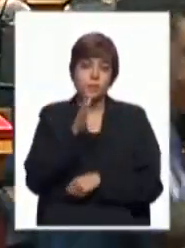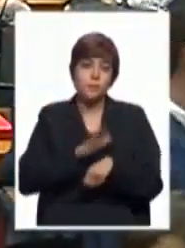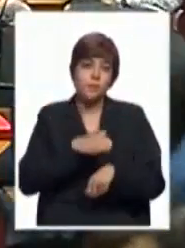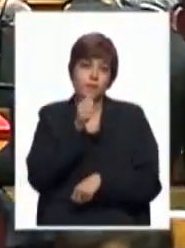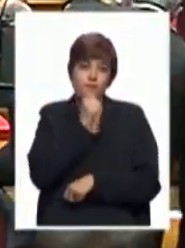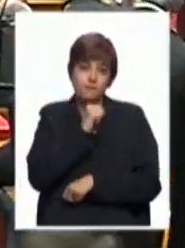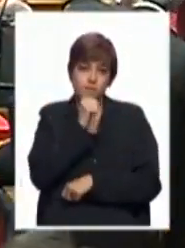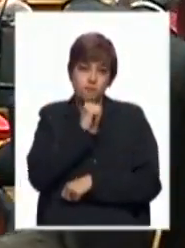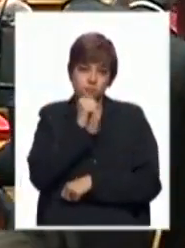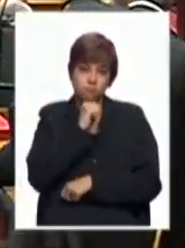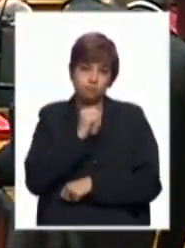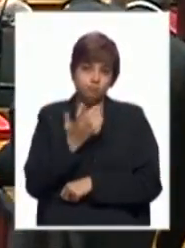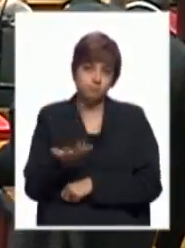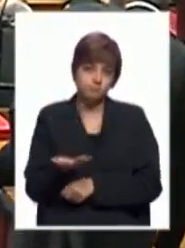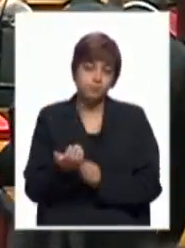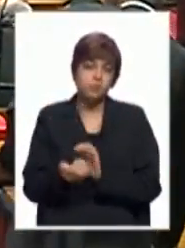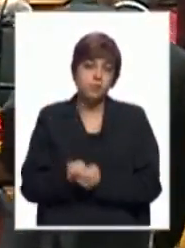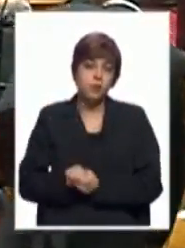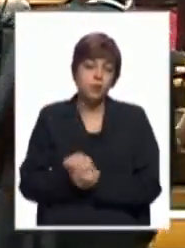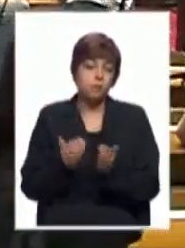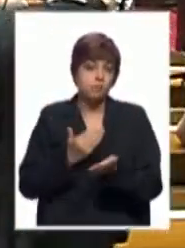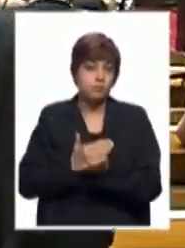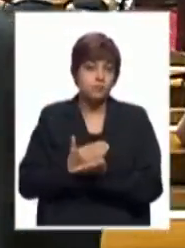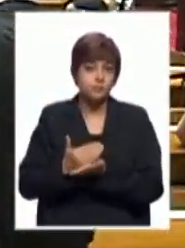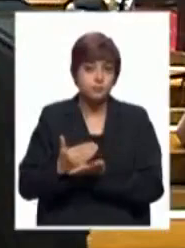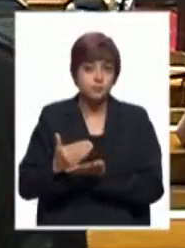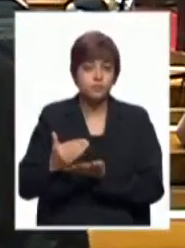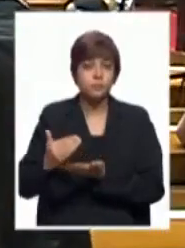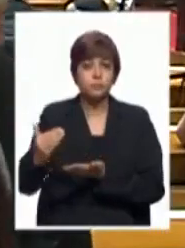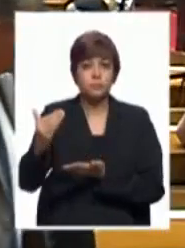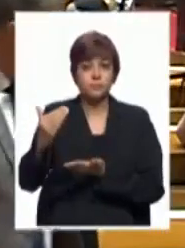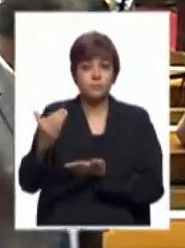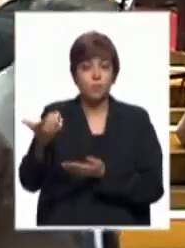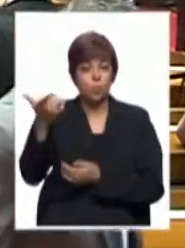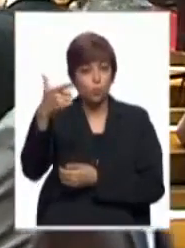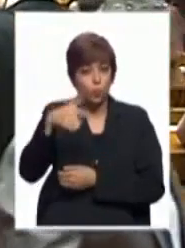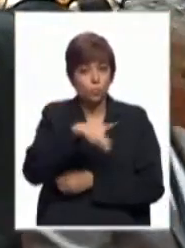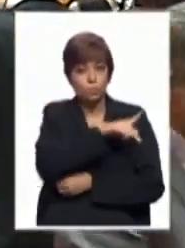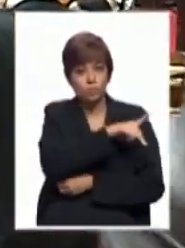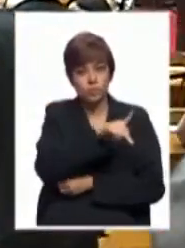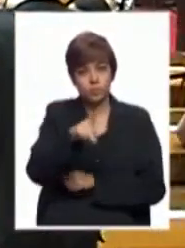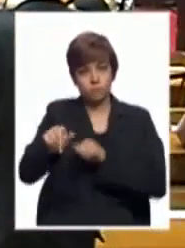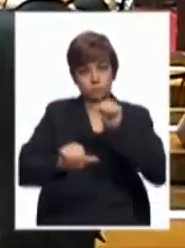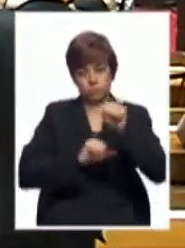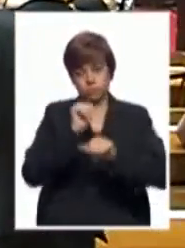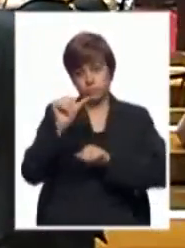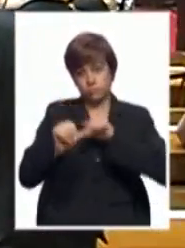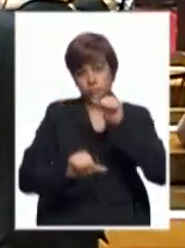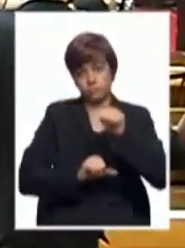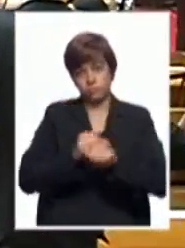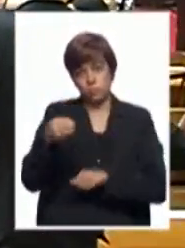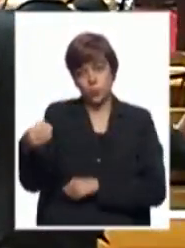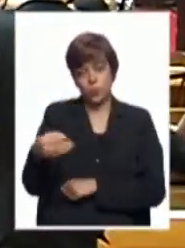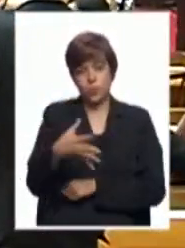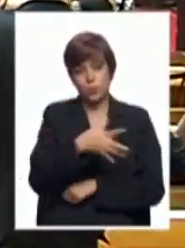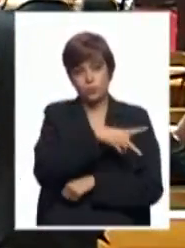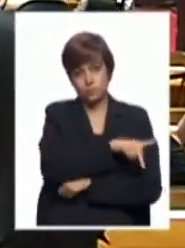É, a partir do momento em que for eleita a mesa, então aí sim a Assembleia terá um